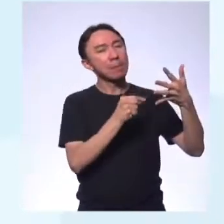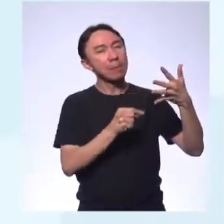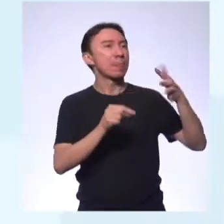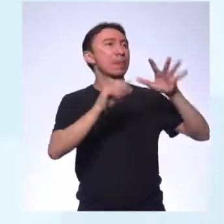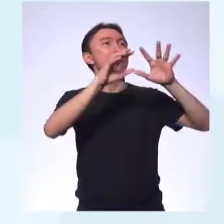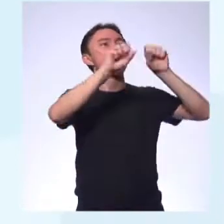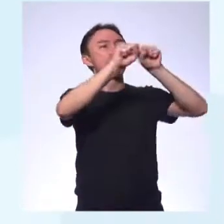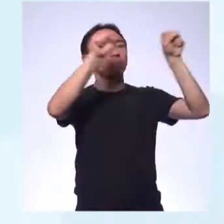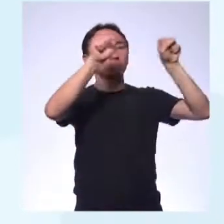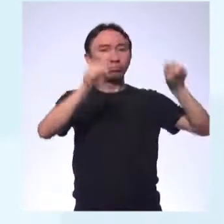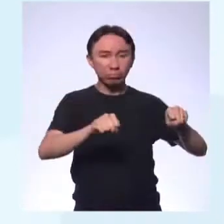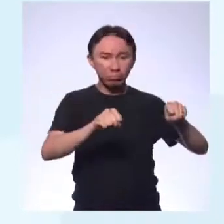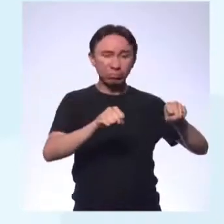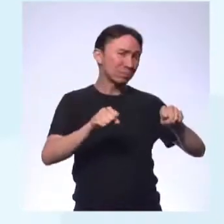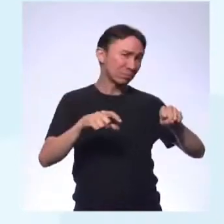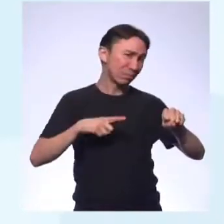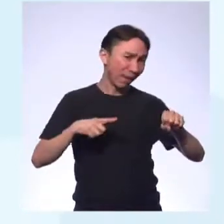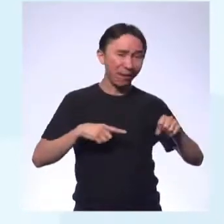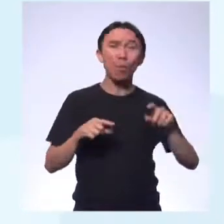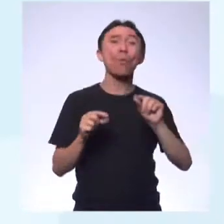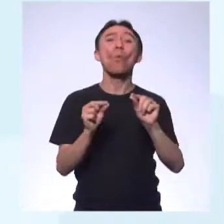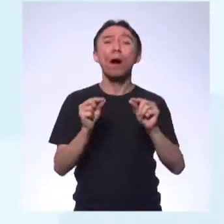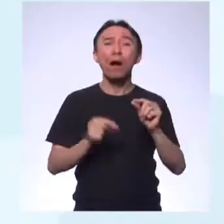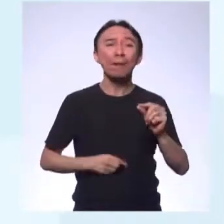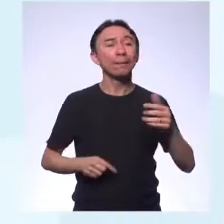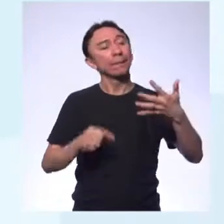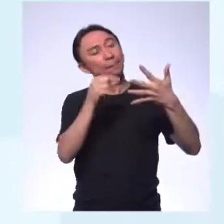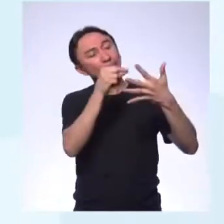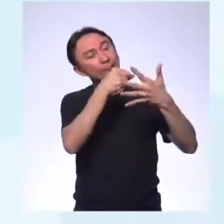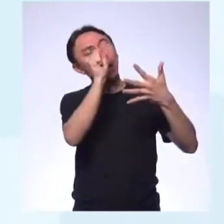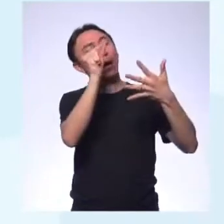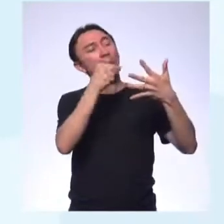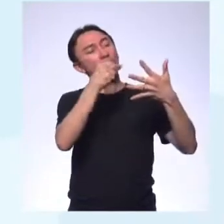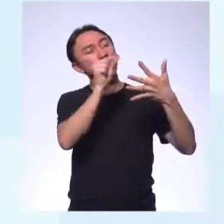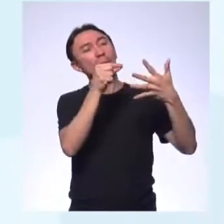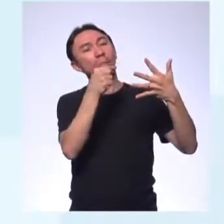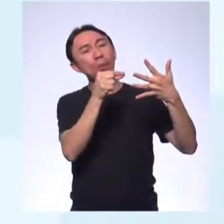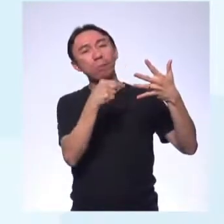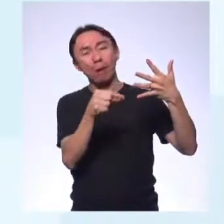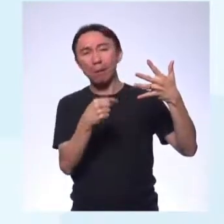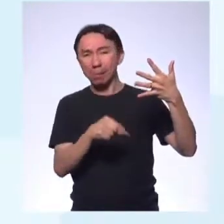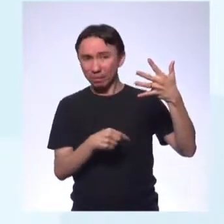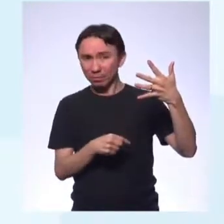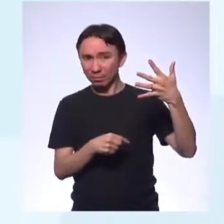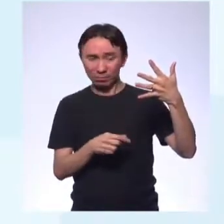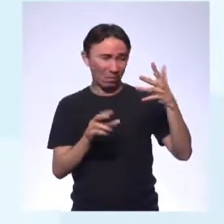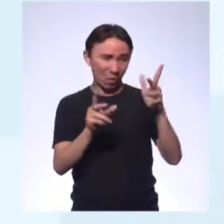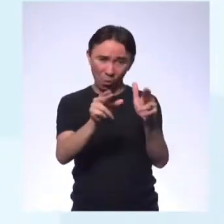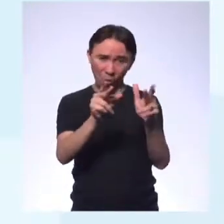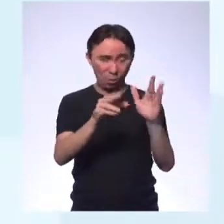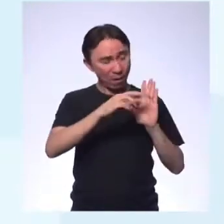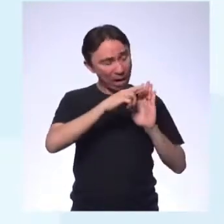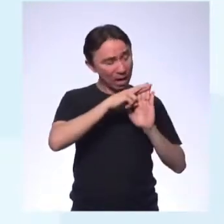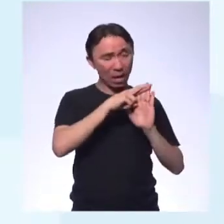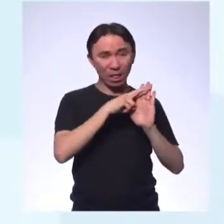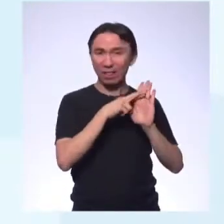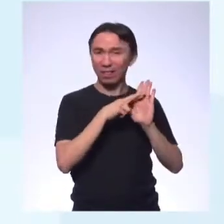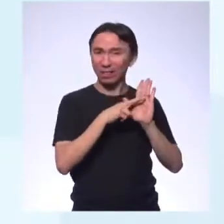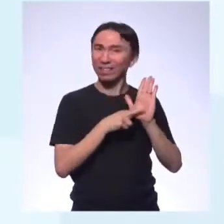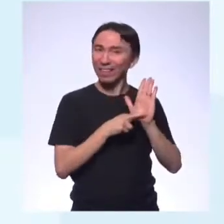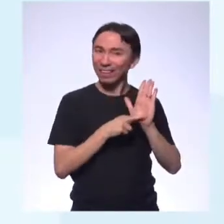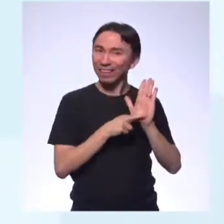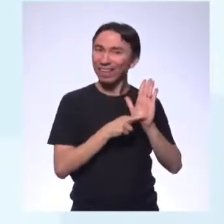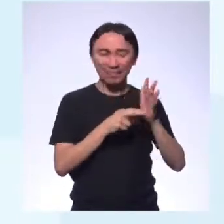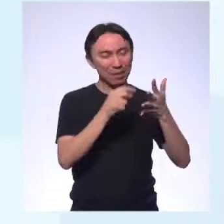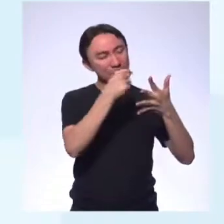consideração o quê? Critérios. Né? Então, são critérios pré-estabelecidos, né? Então, são regras ali utilizadas de acordo